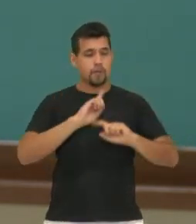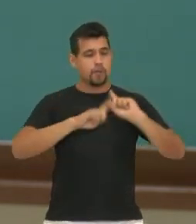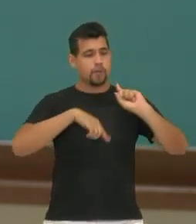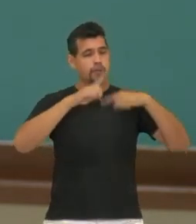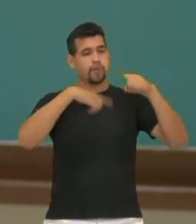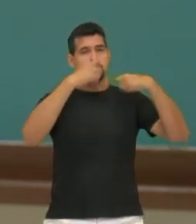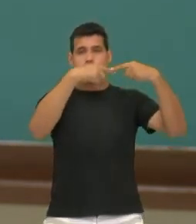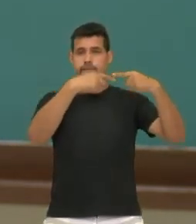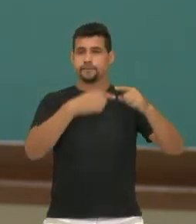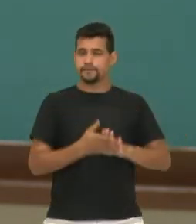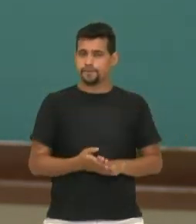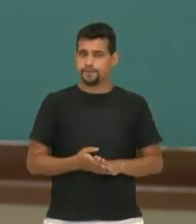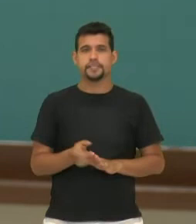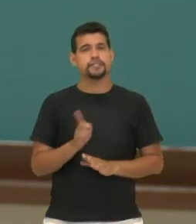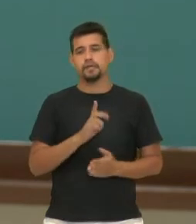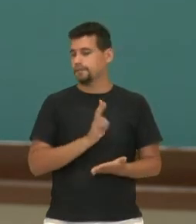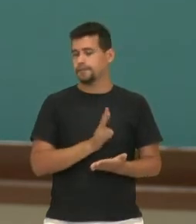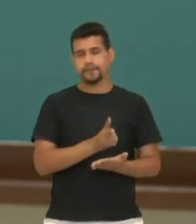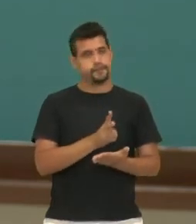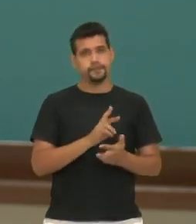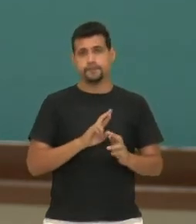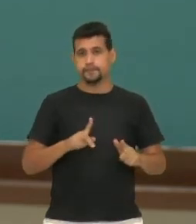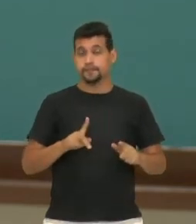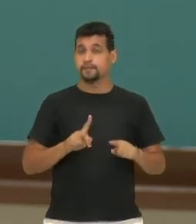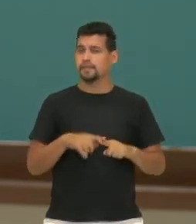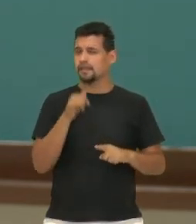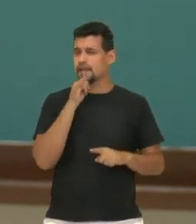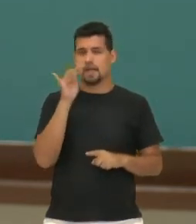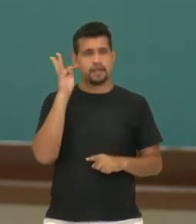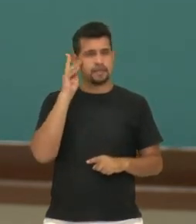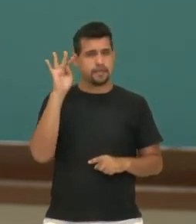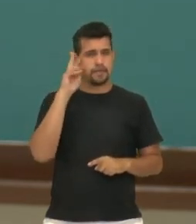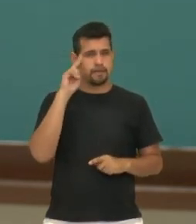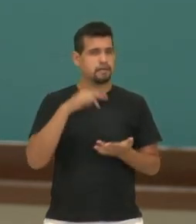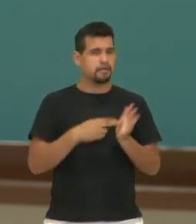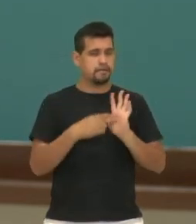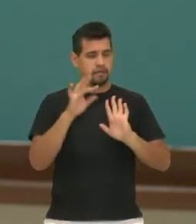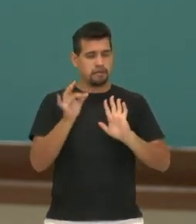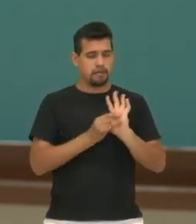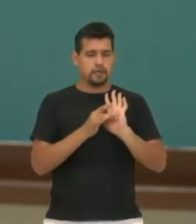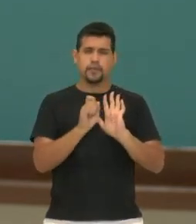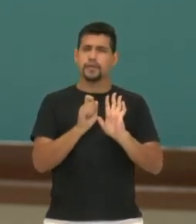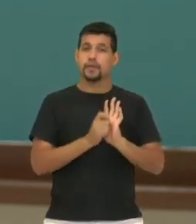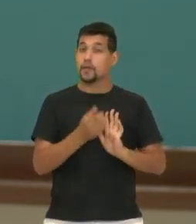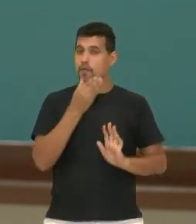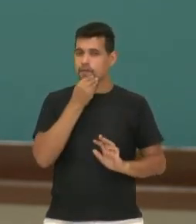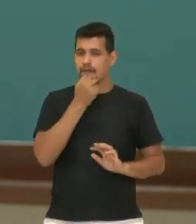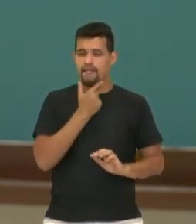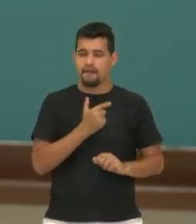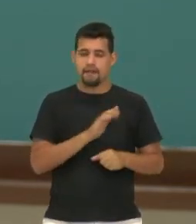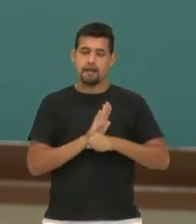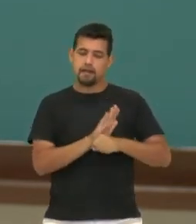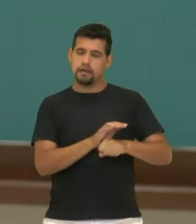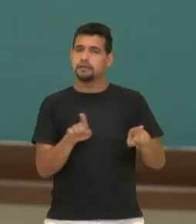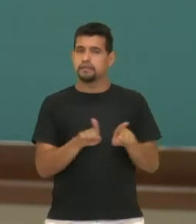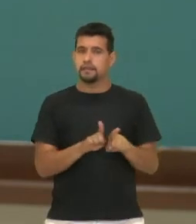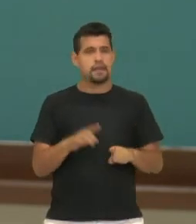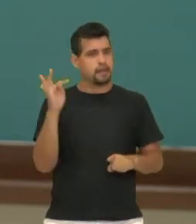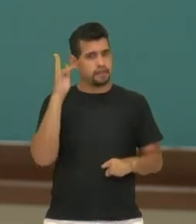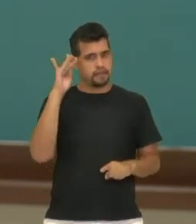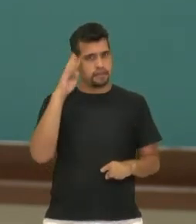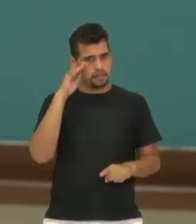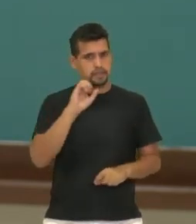aos pacotes e não continuamente. A teoria dele foi confirmada, o Einstein, né, contribuiu para a teoria